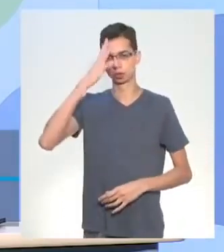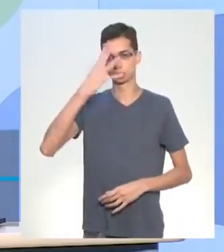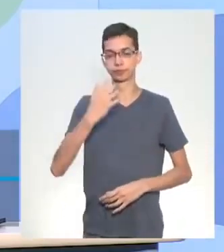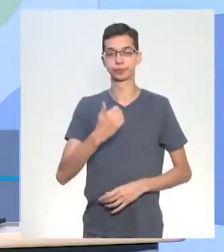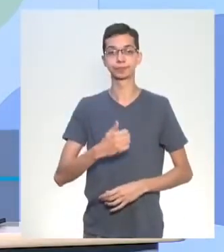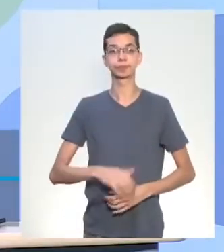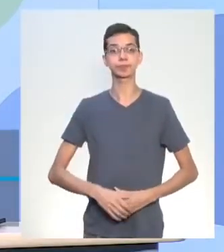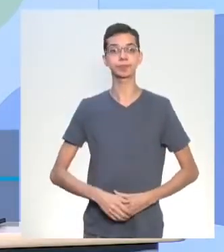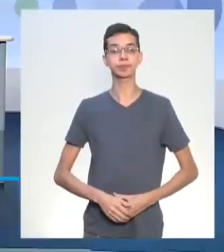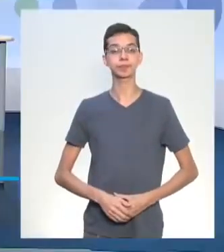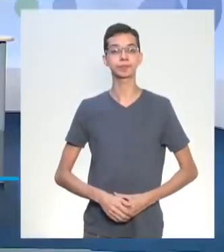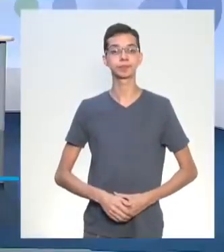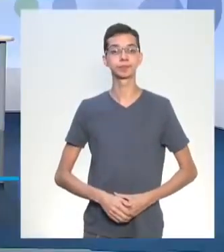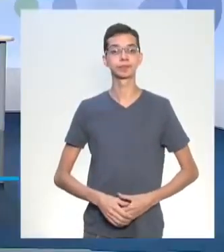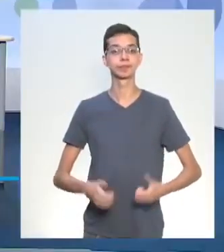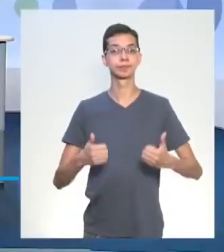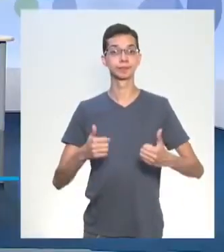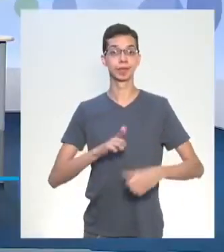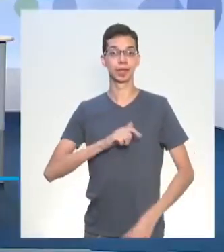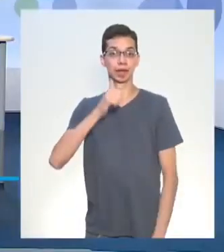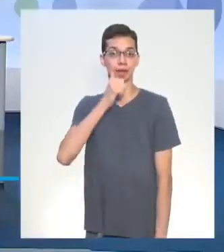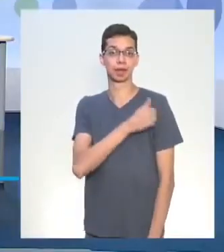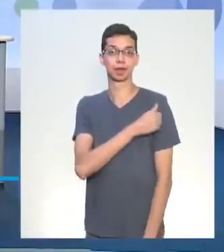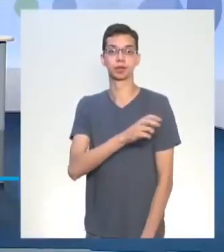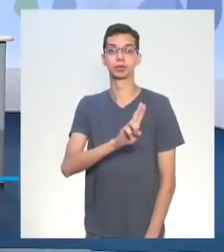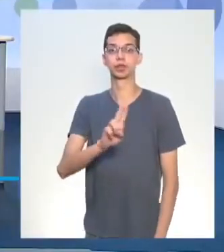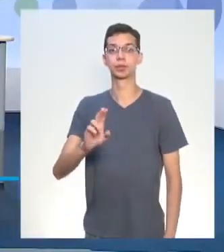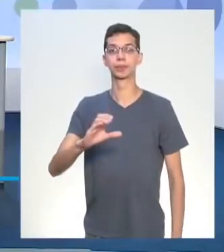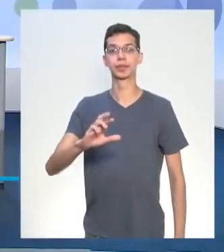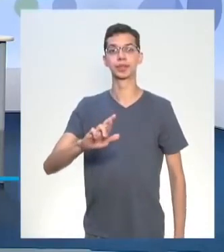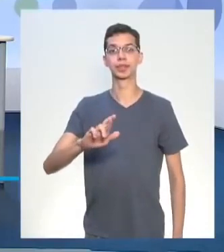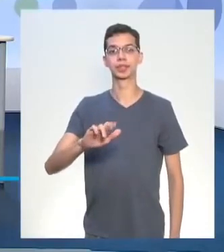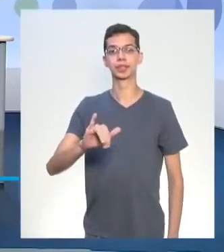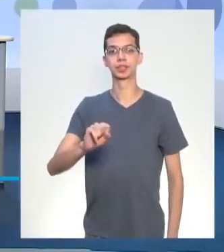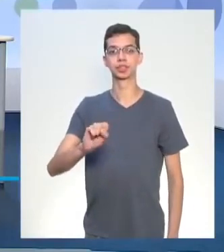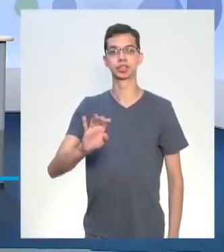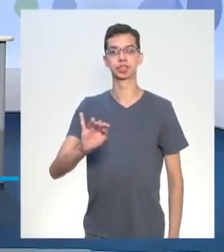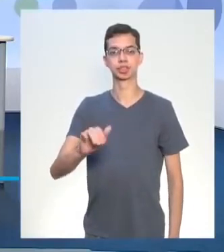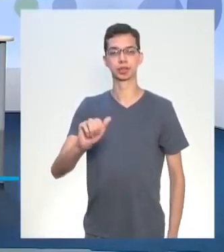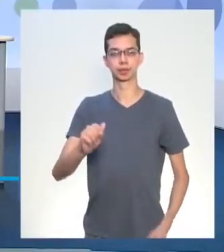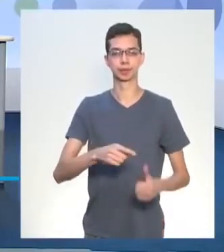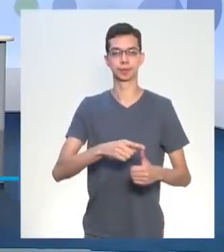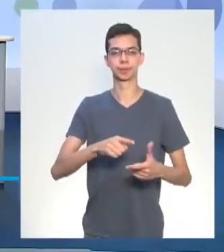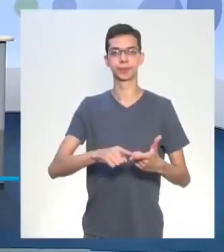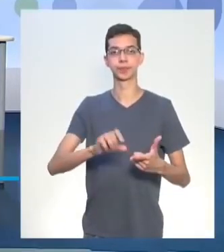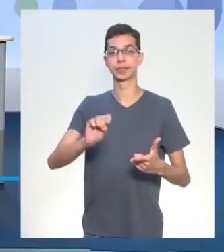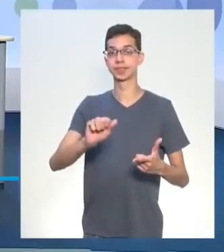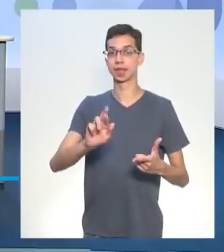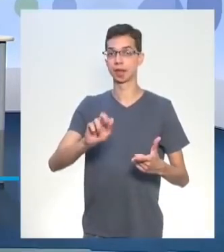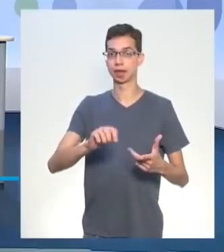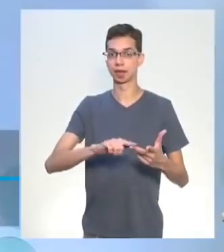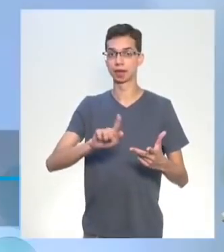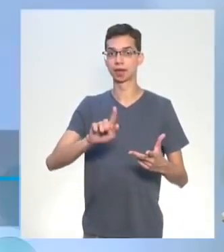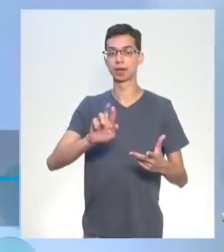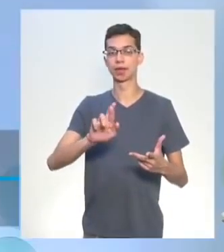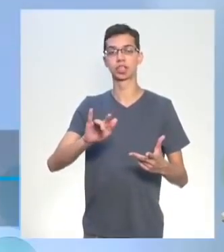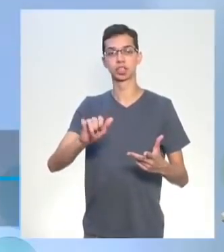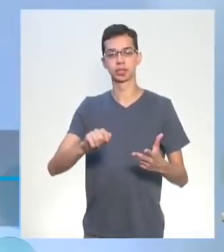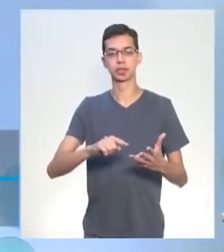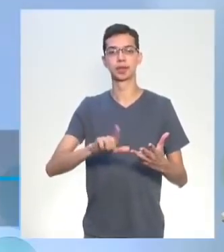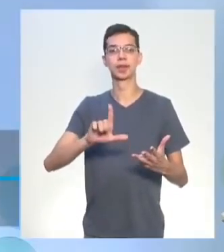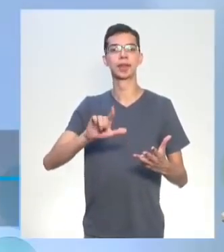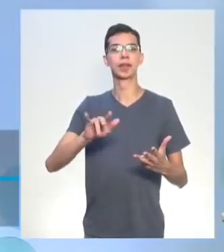isso. Beleza, tem aqui a aluna Cristina, a Sara Regina, também as duas alunas. Tem a aluna Lívia Giovana Isabela, do